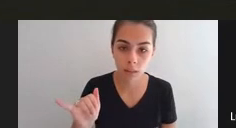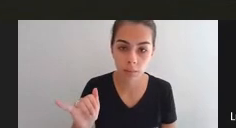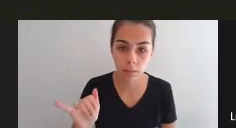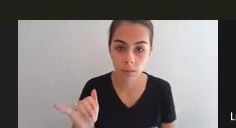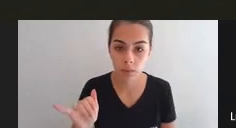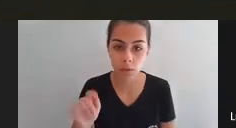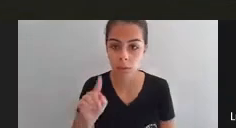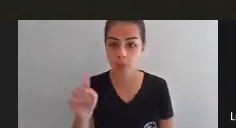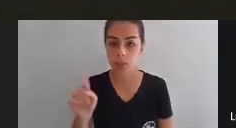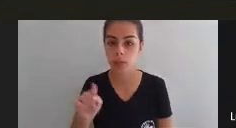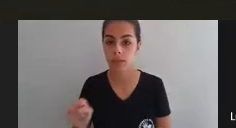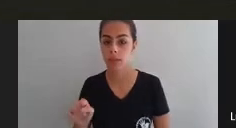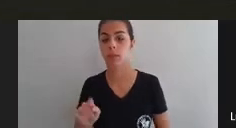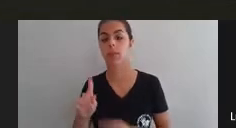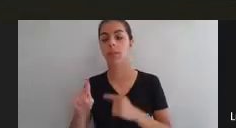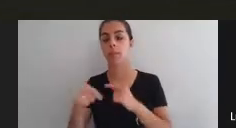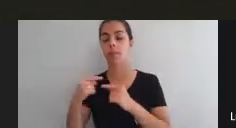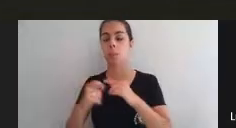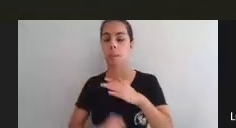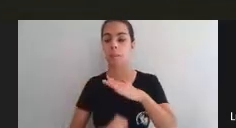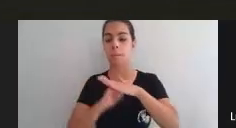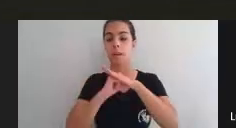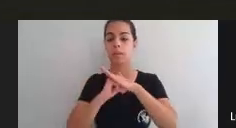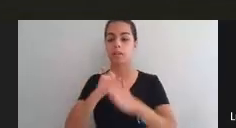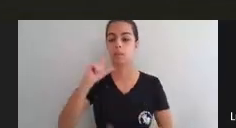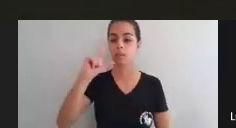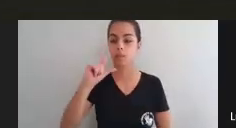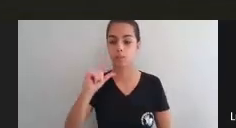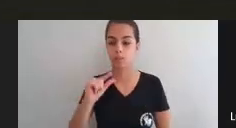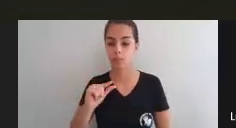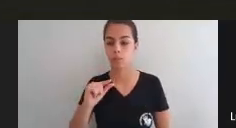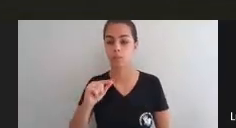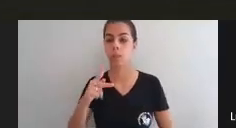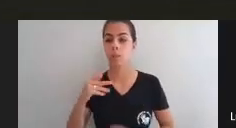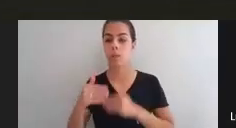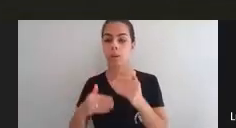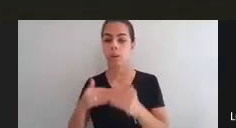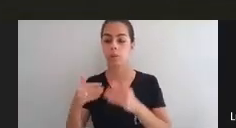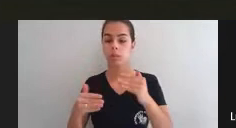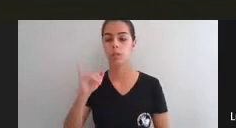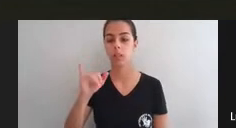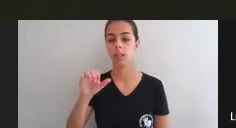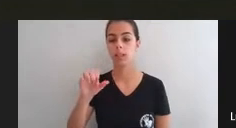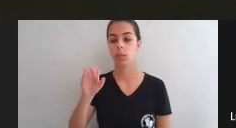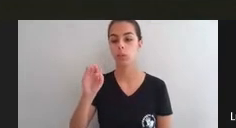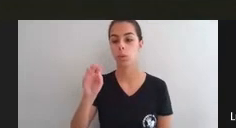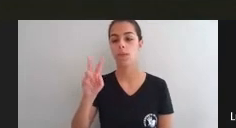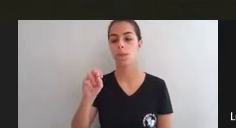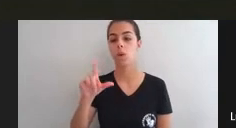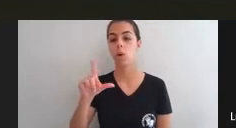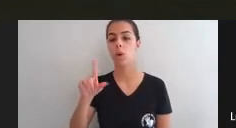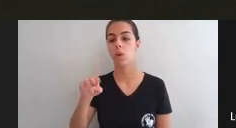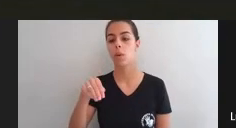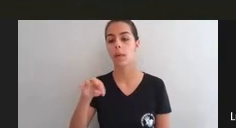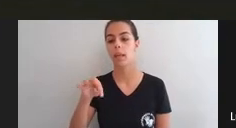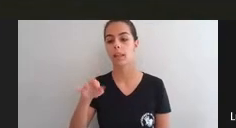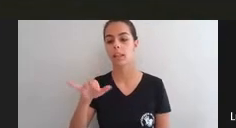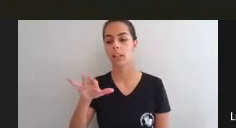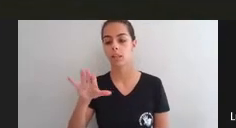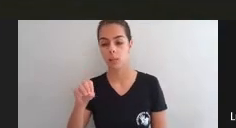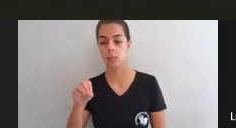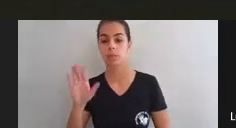depois a pressão abaixa num processo isovolumétrico até P,